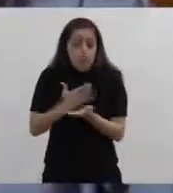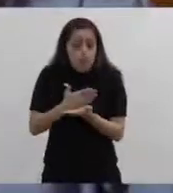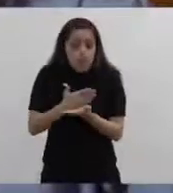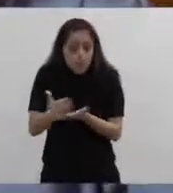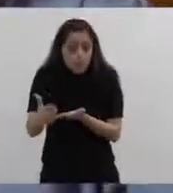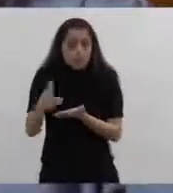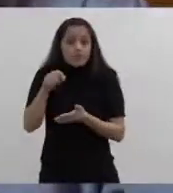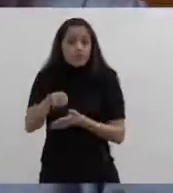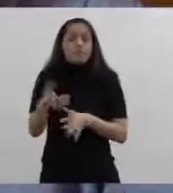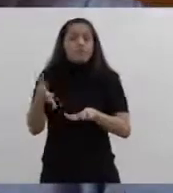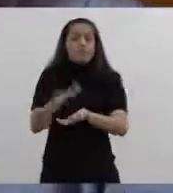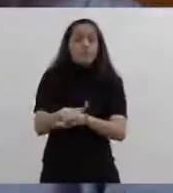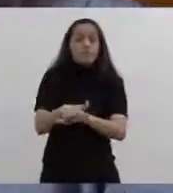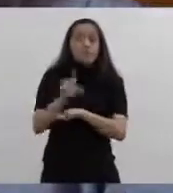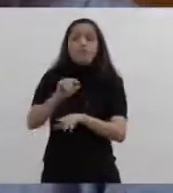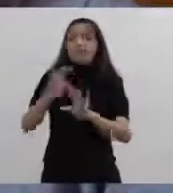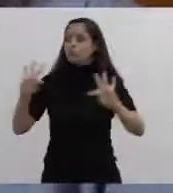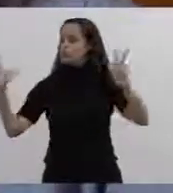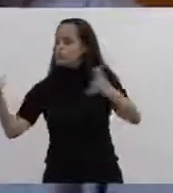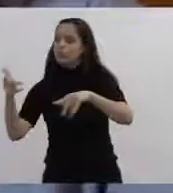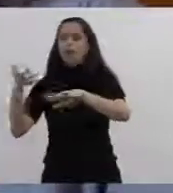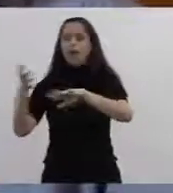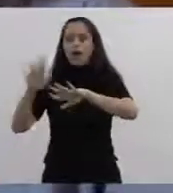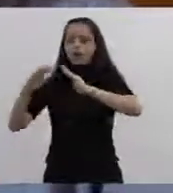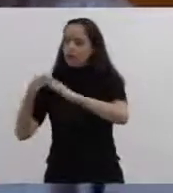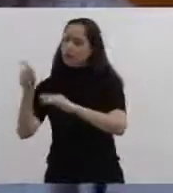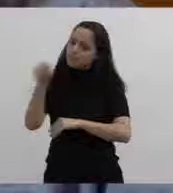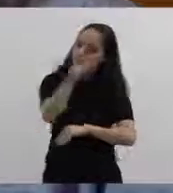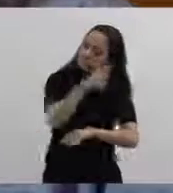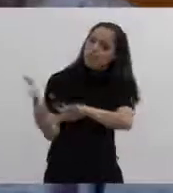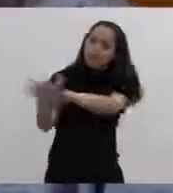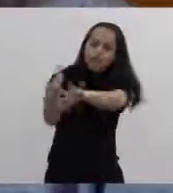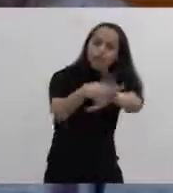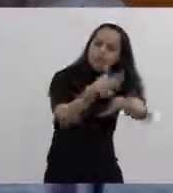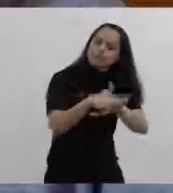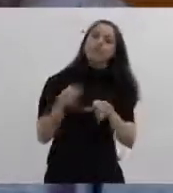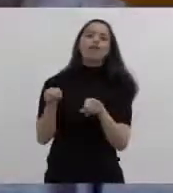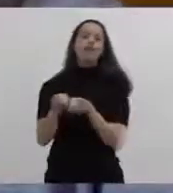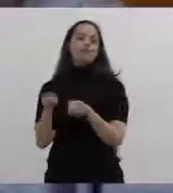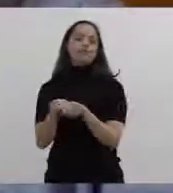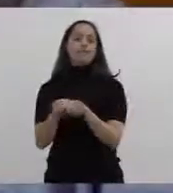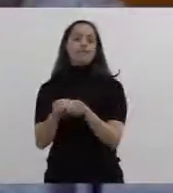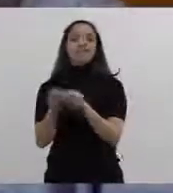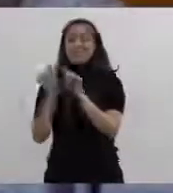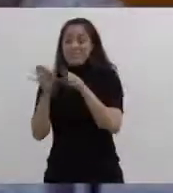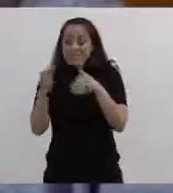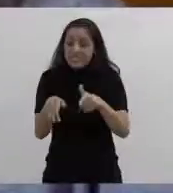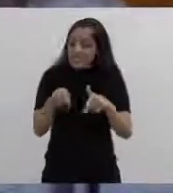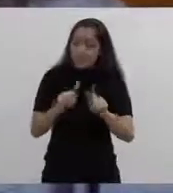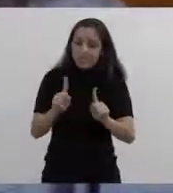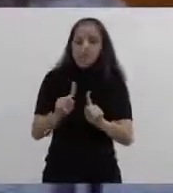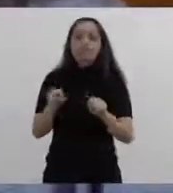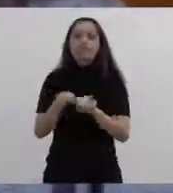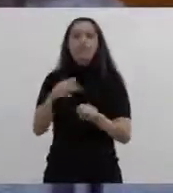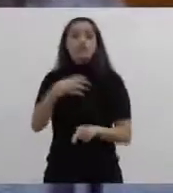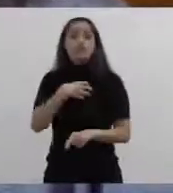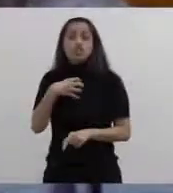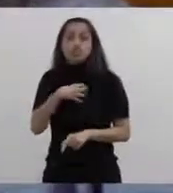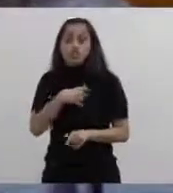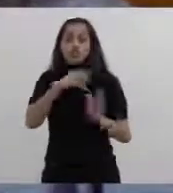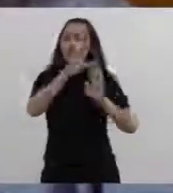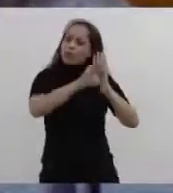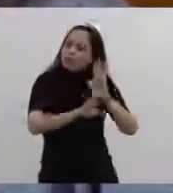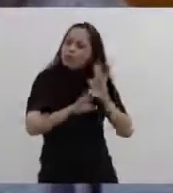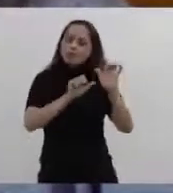para que todas as escolas incluam e que não seja apenas alguns casos pontuais, específicos, mas sim